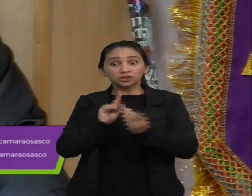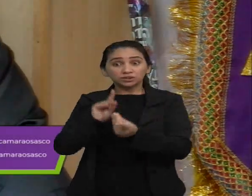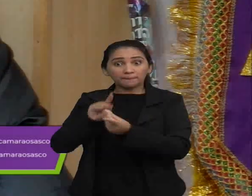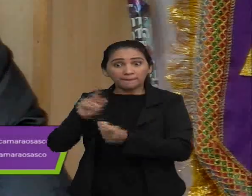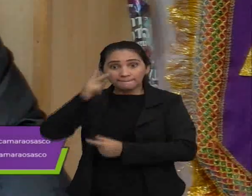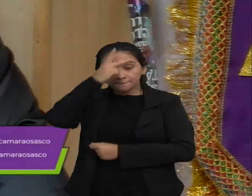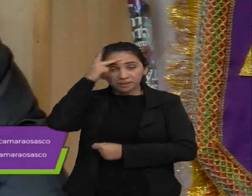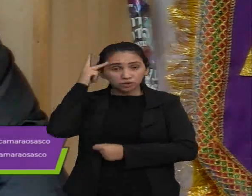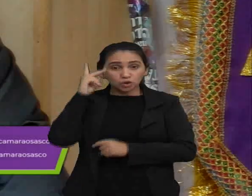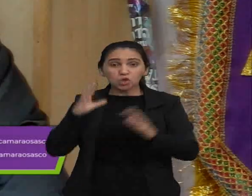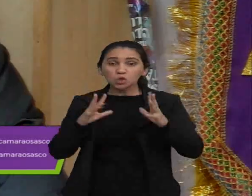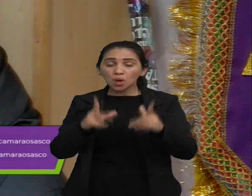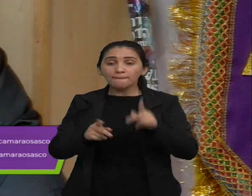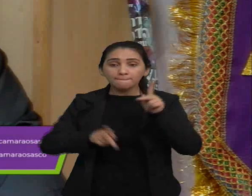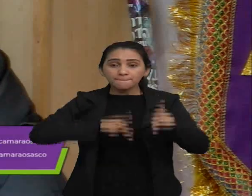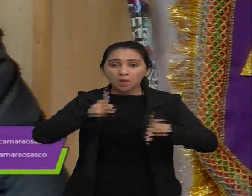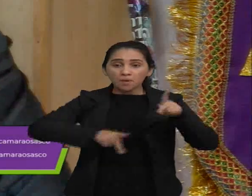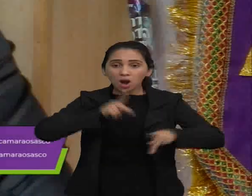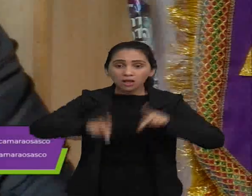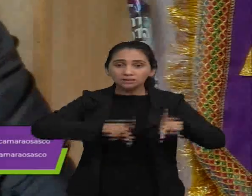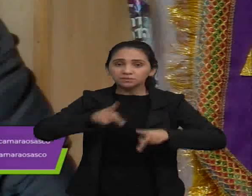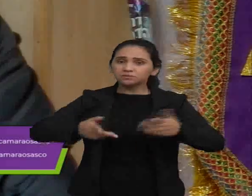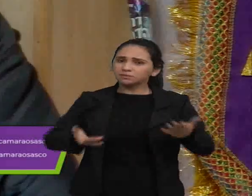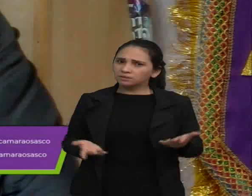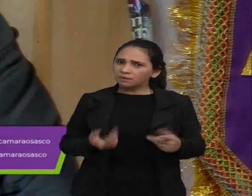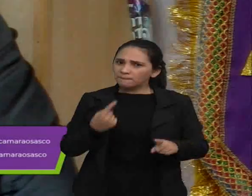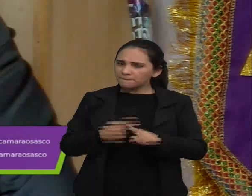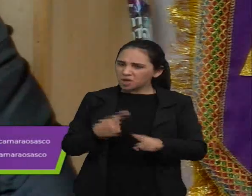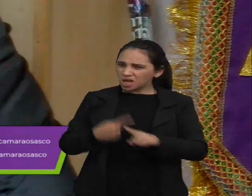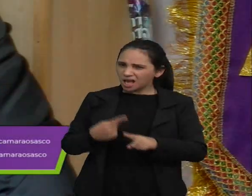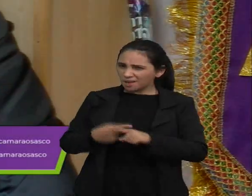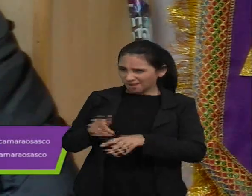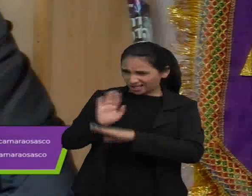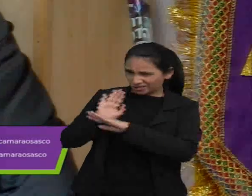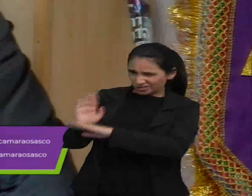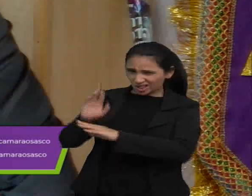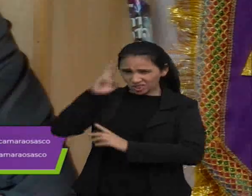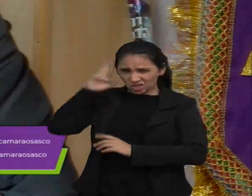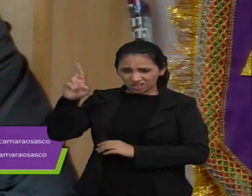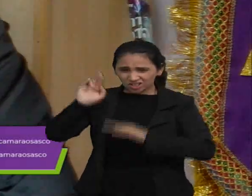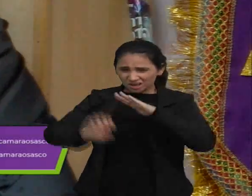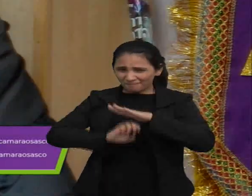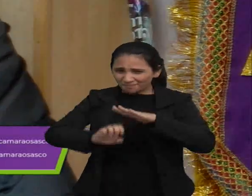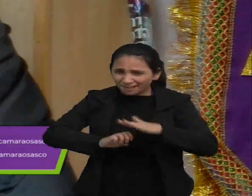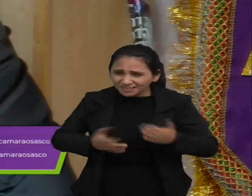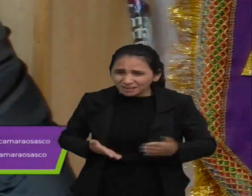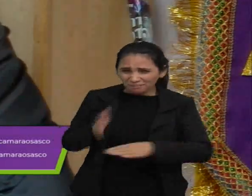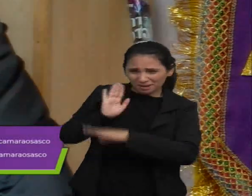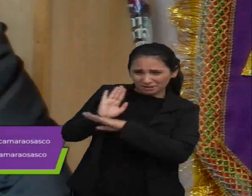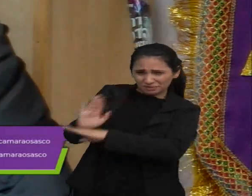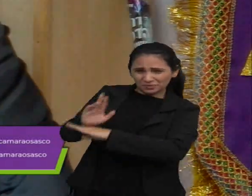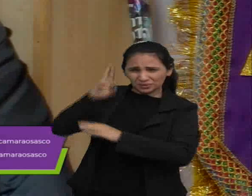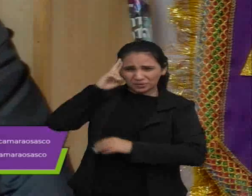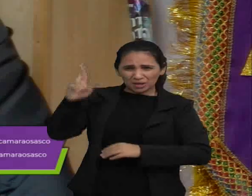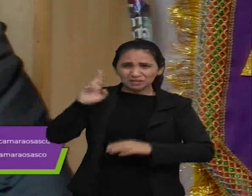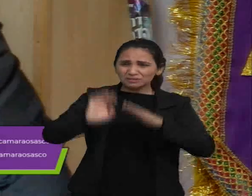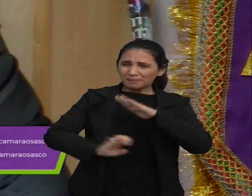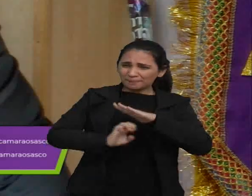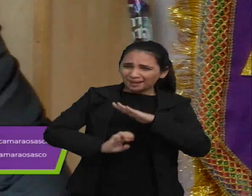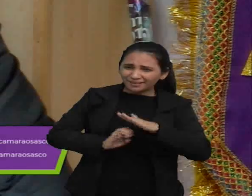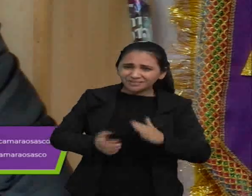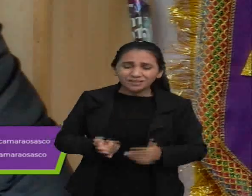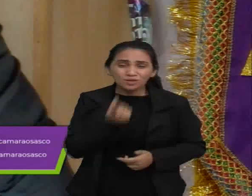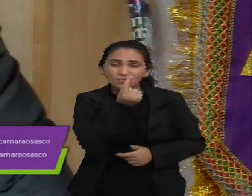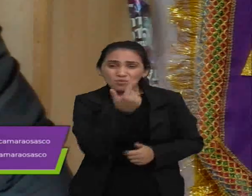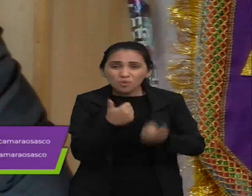pública para toda a população da Zona Norte para beneficiar empresário para colocar dinheiro no bolso de empresário enquanto a população